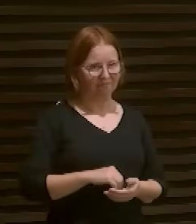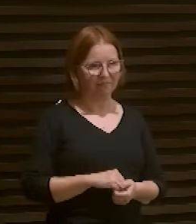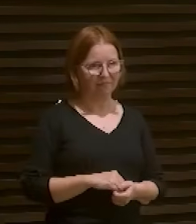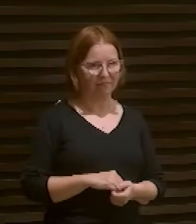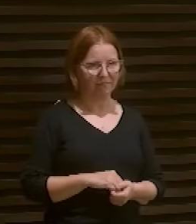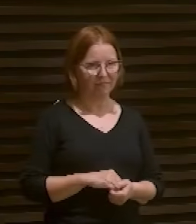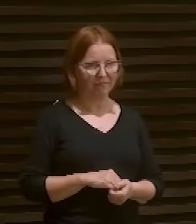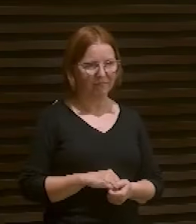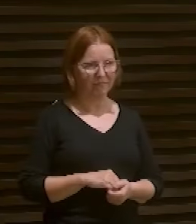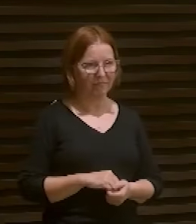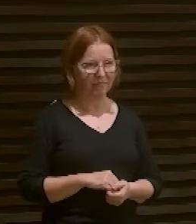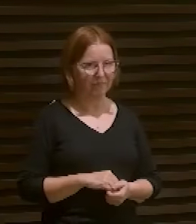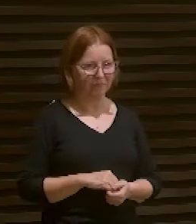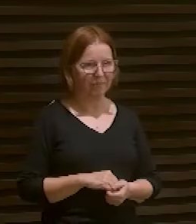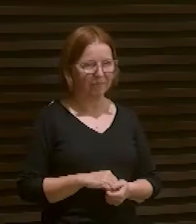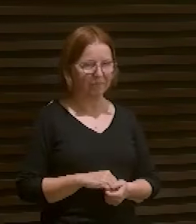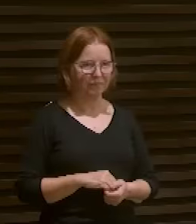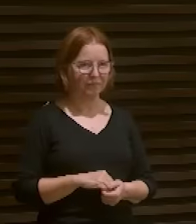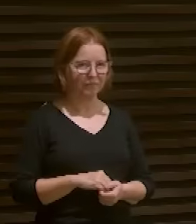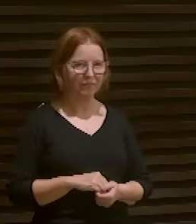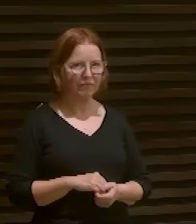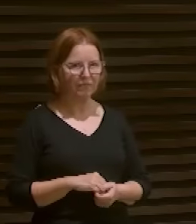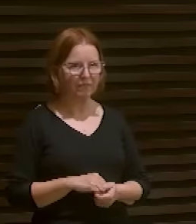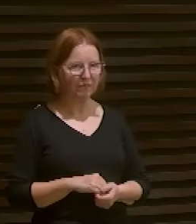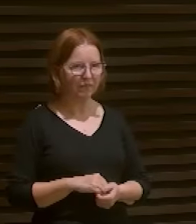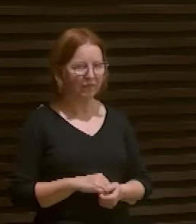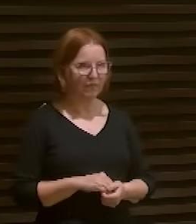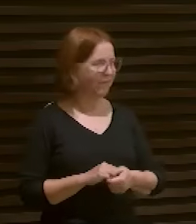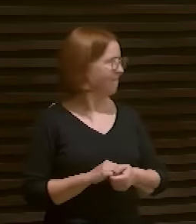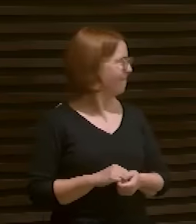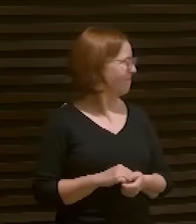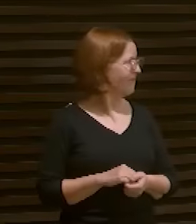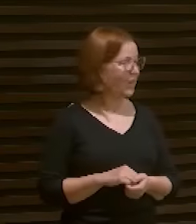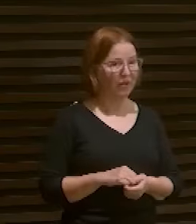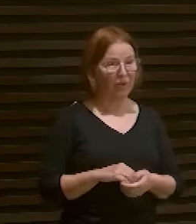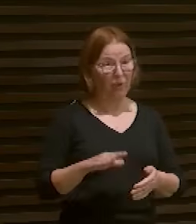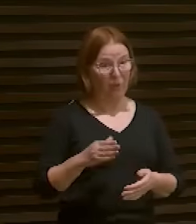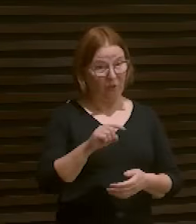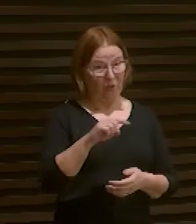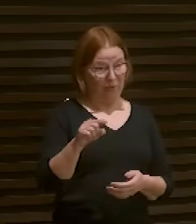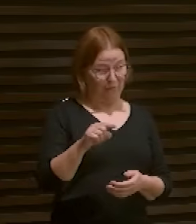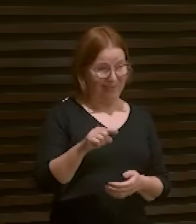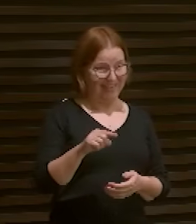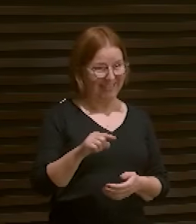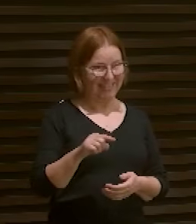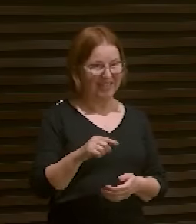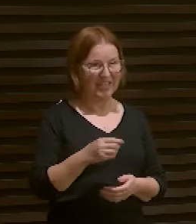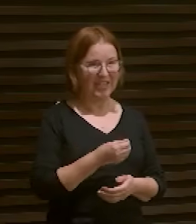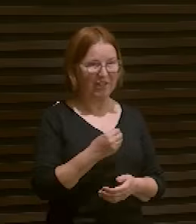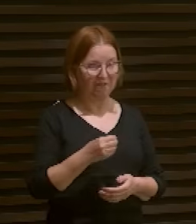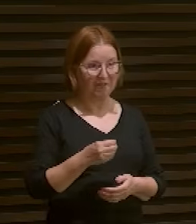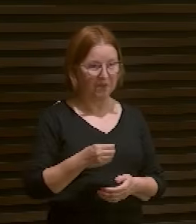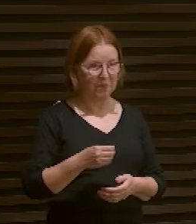Vai tomar conta das coisas que você vai ver. Você vai ter que andar com uma peixeira, um em cada lado. E vai sair matando gente na